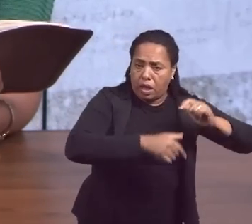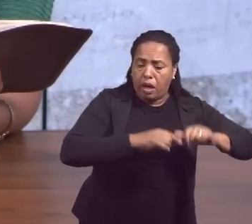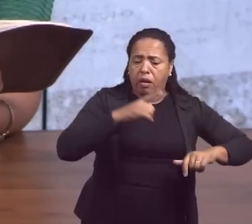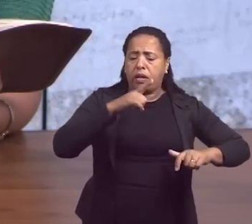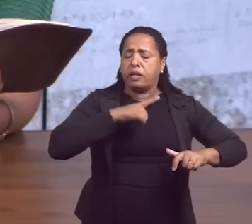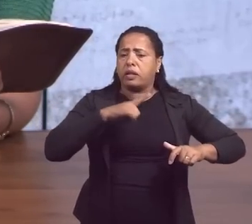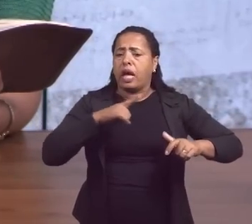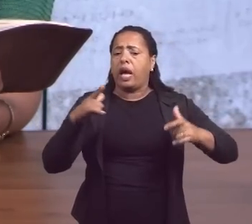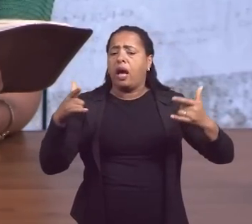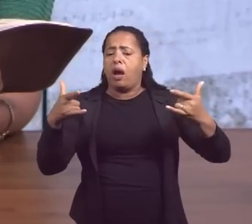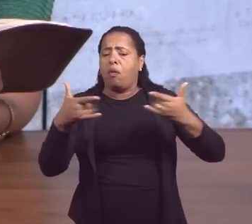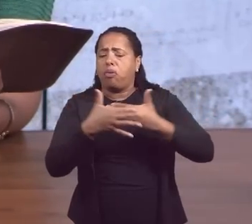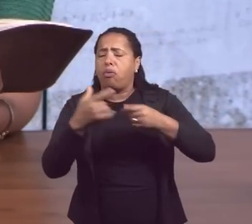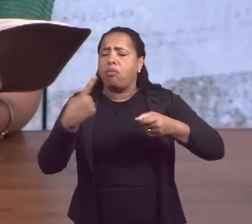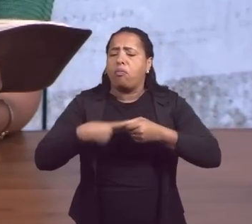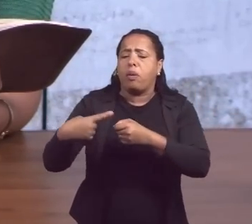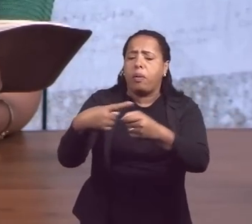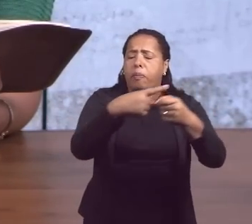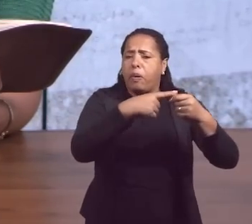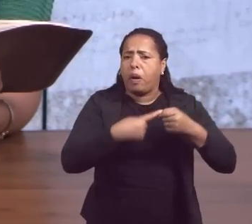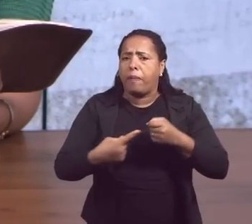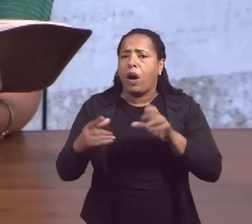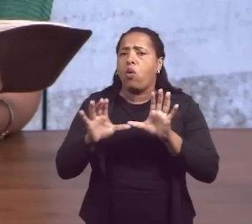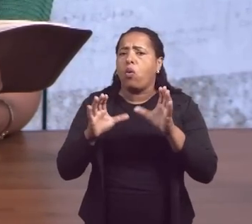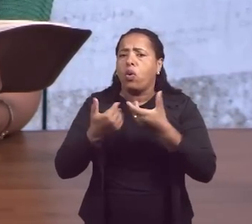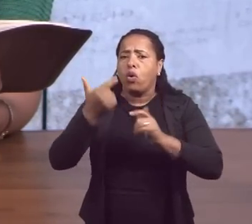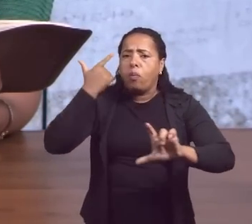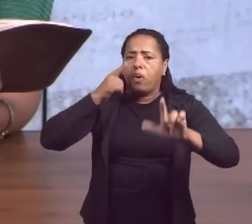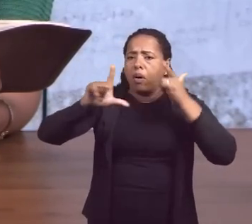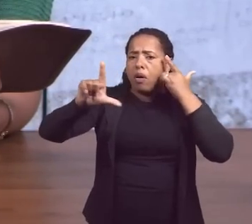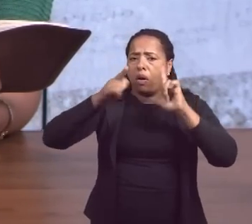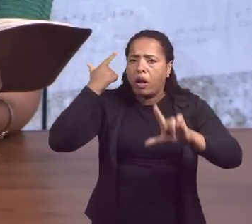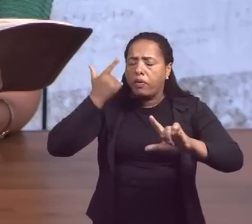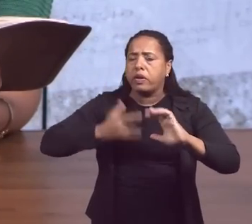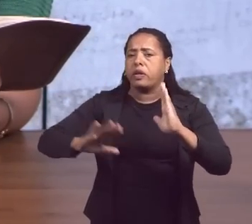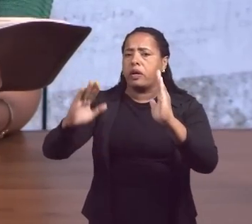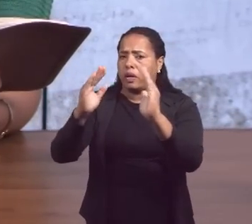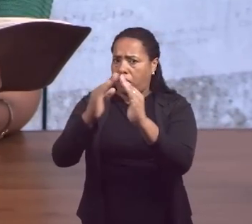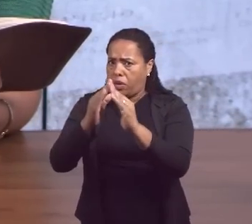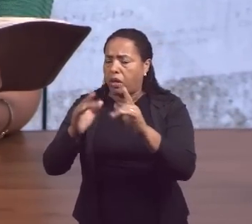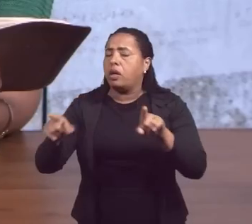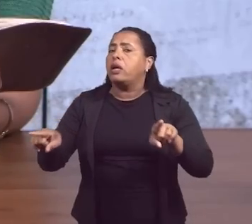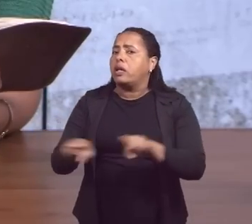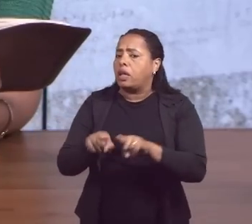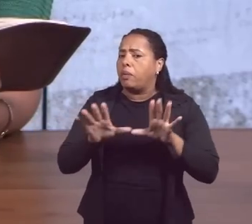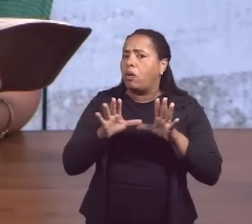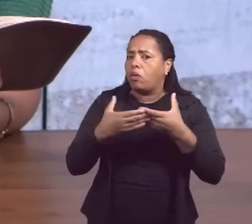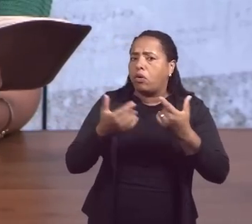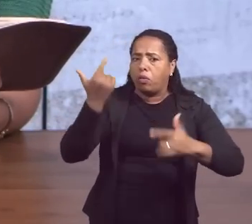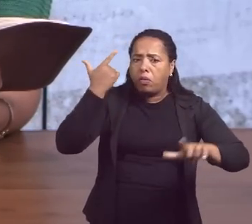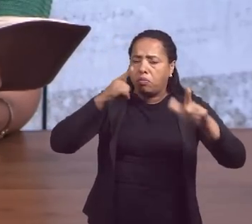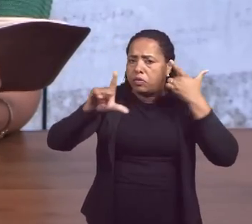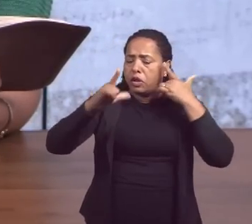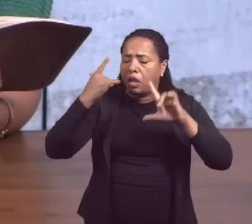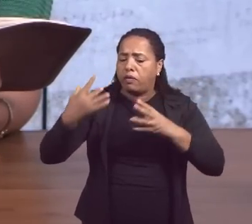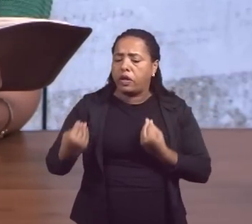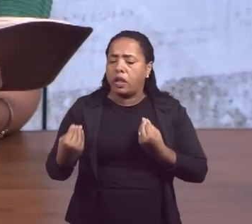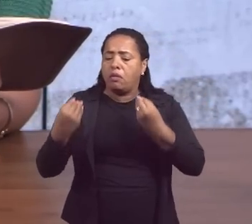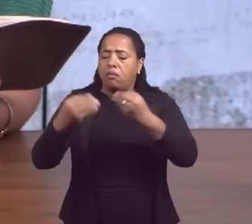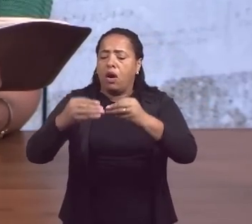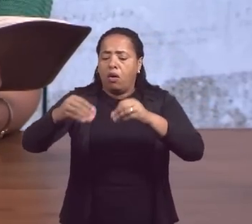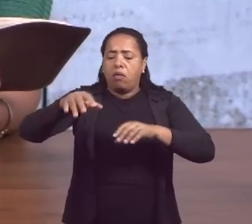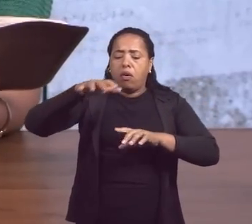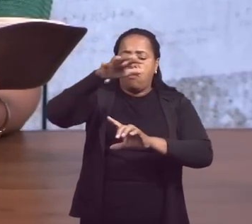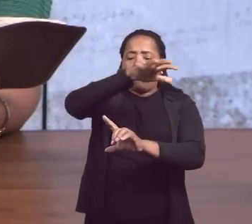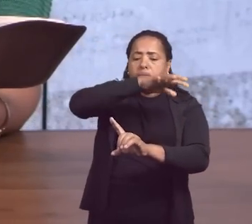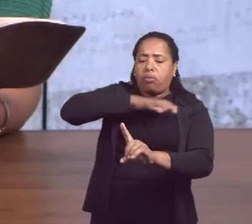cidades aos levitas em que habitem, e também aos levitas dareis arrabaldes ao redor delas.